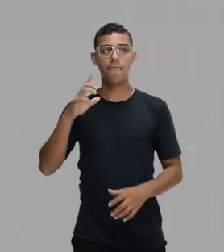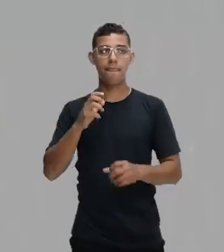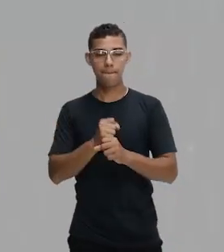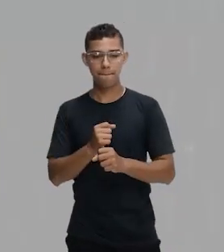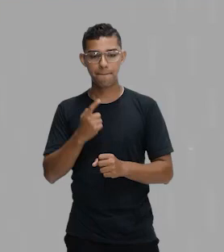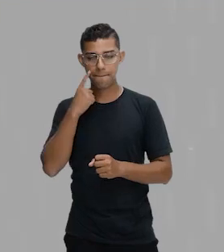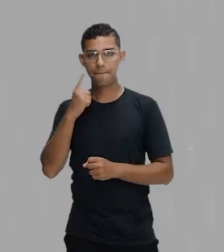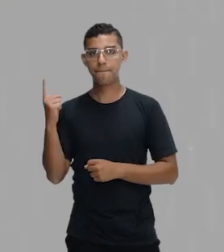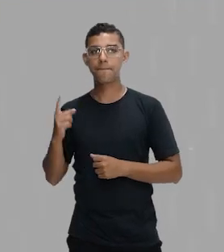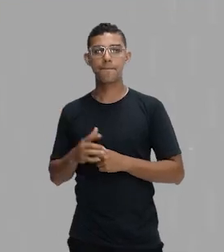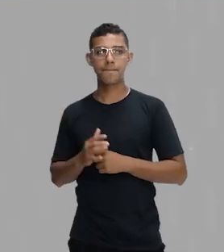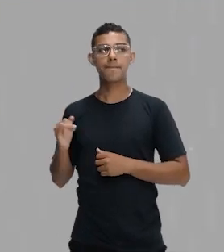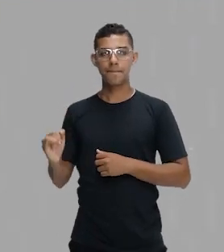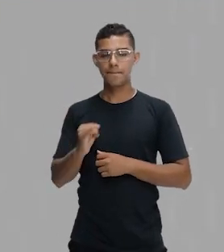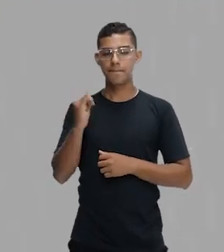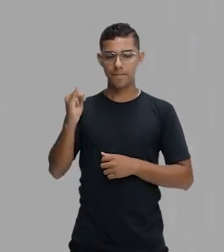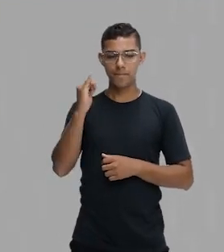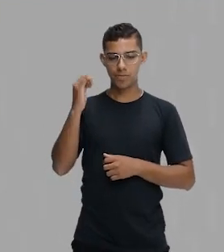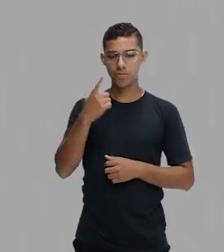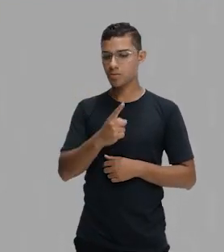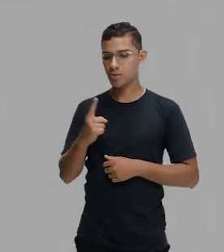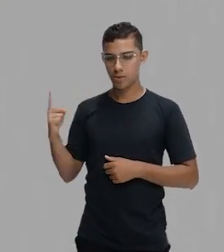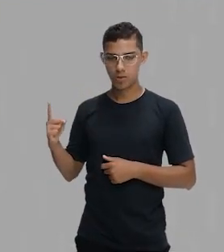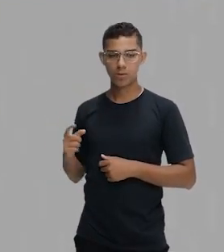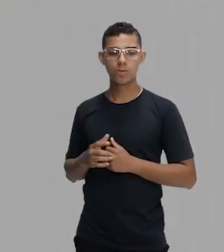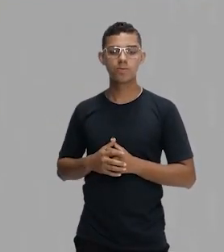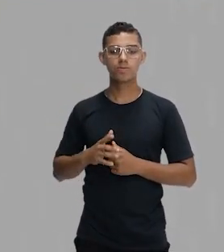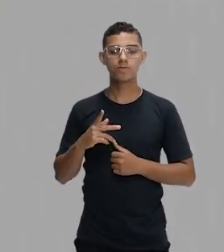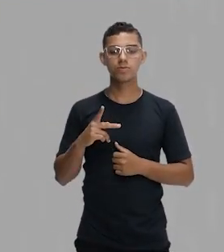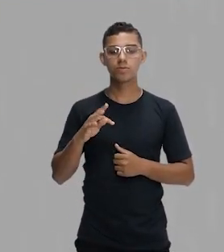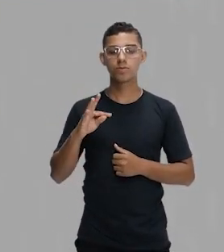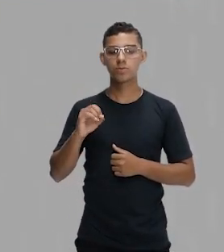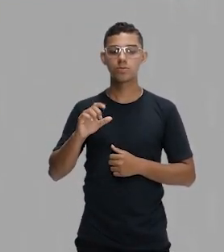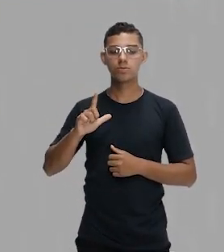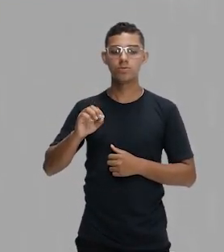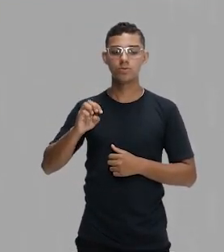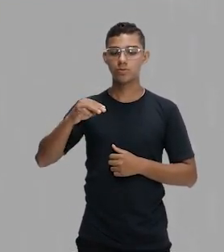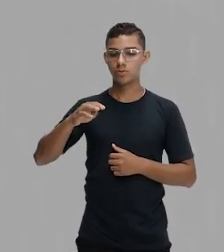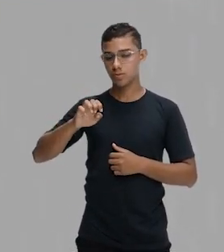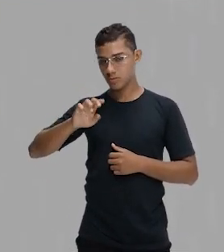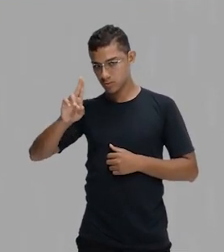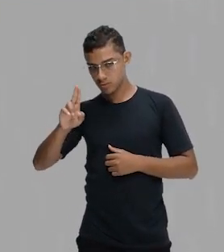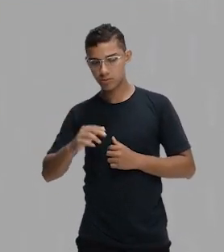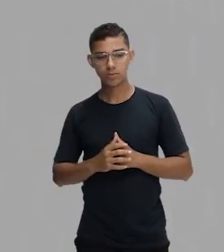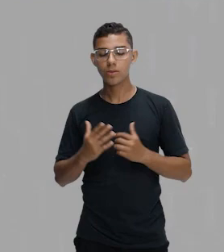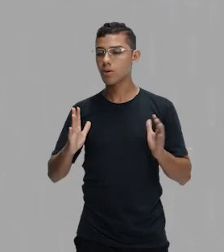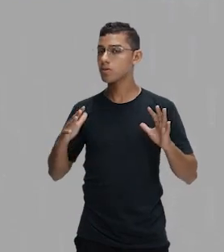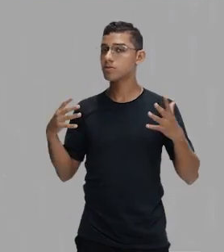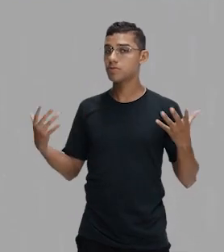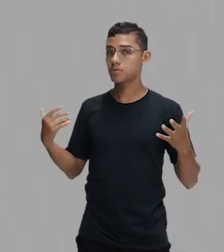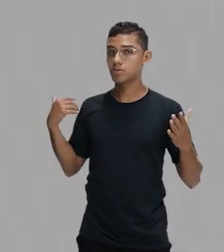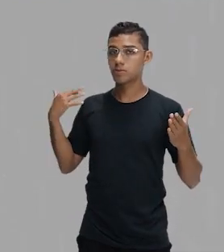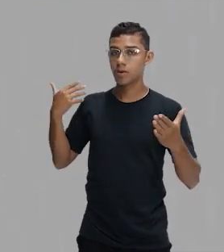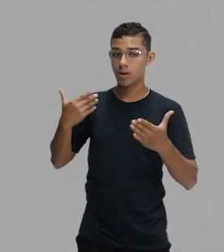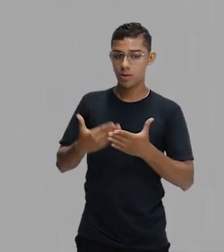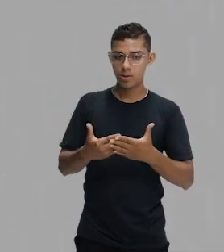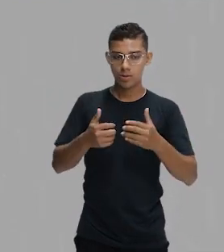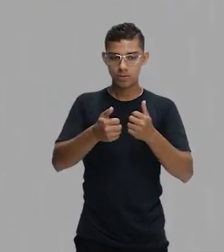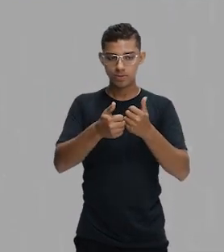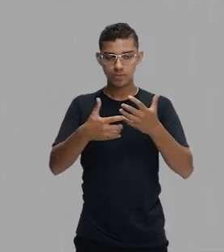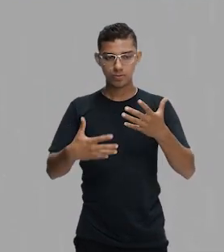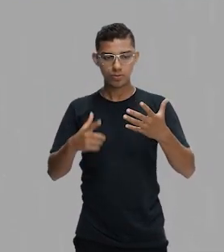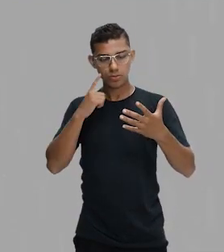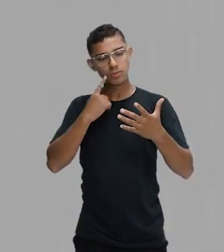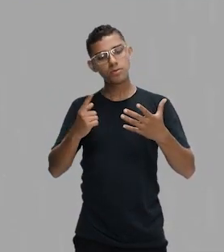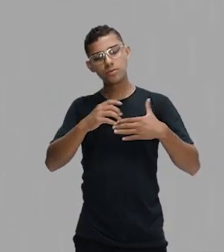ok? Dessa importante obra do Ptolomeu, ok? Bom, então qual foi a decadência de Ptolomeu? Porque